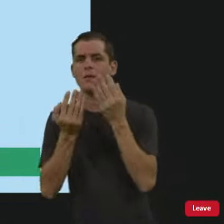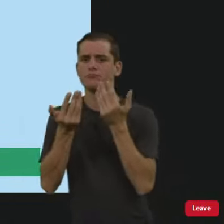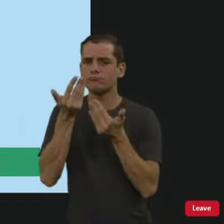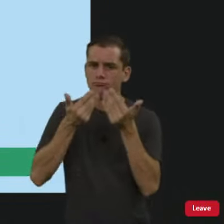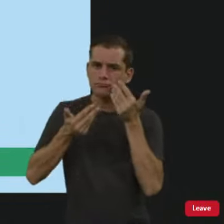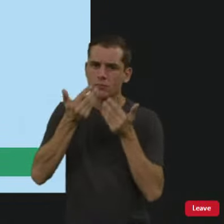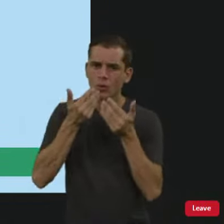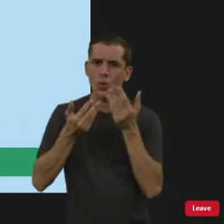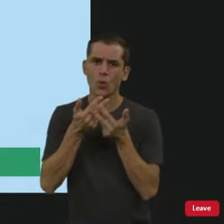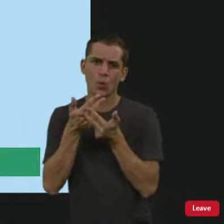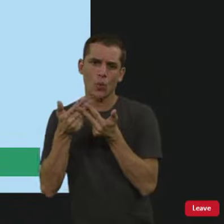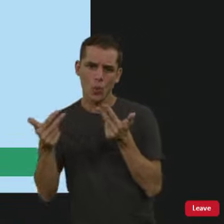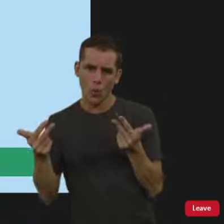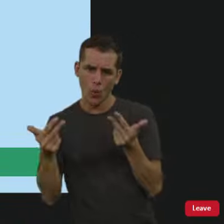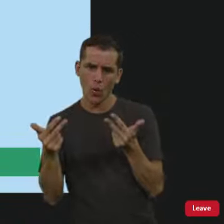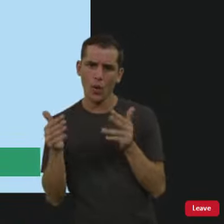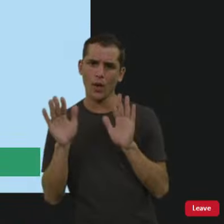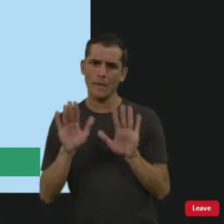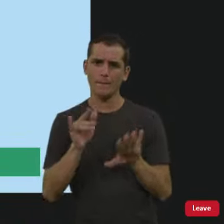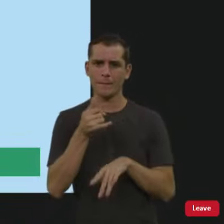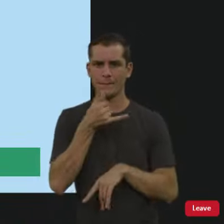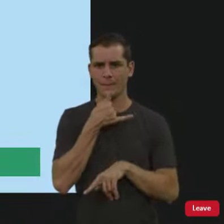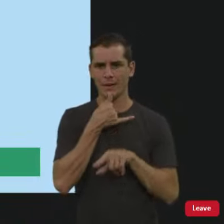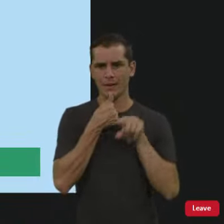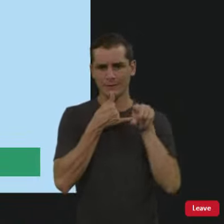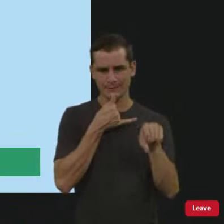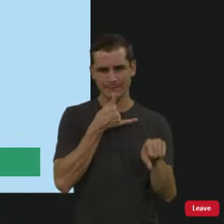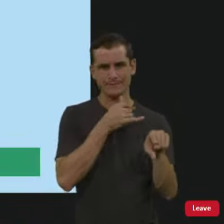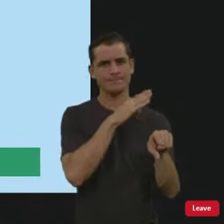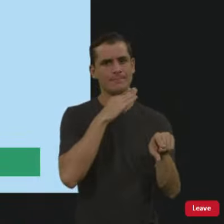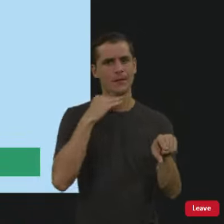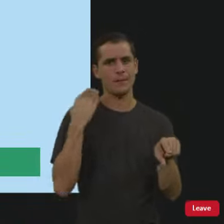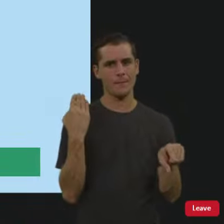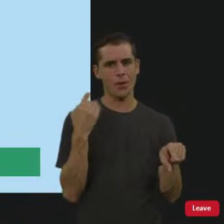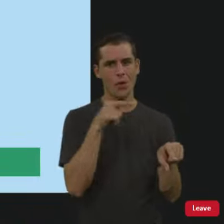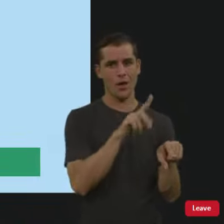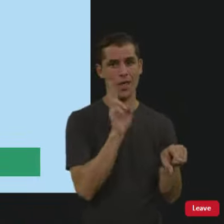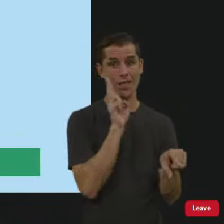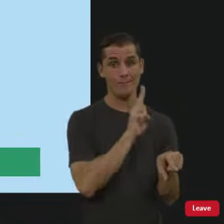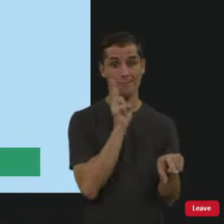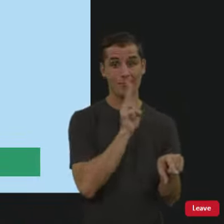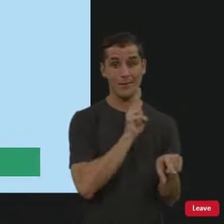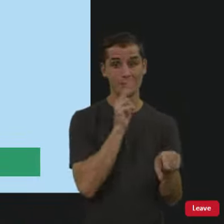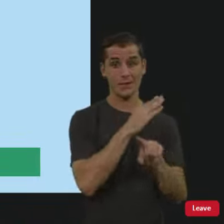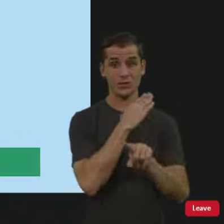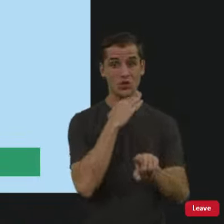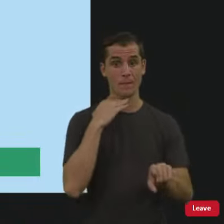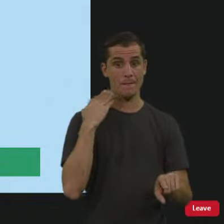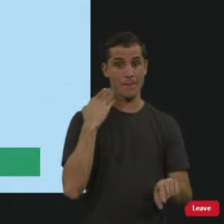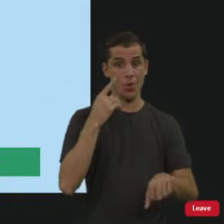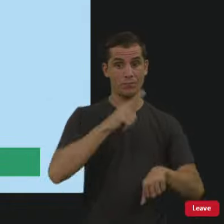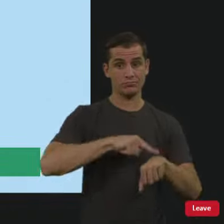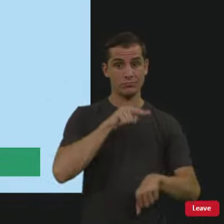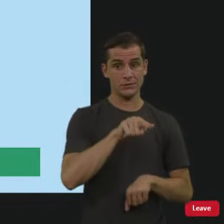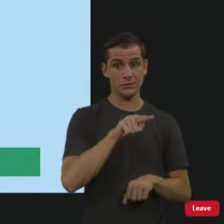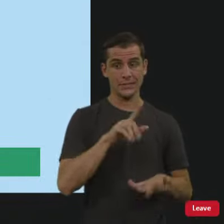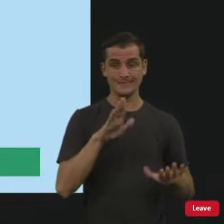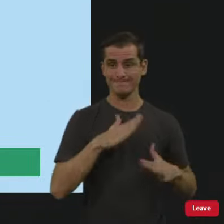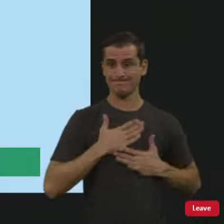quando há um risco de asfixia. Ela faleceu dentro da emergência. Foi algo assim bem